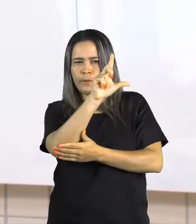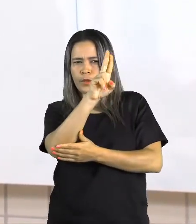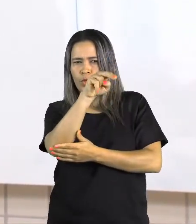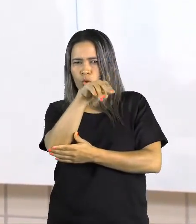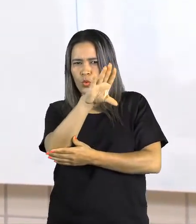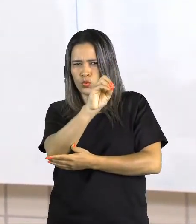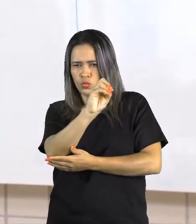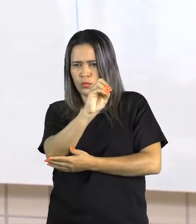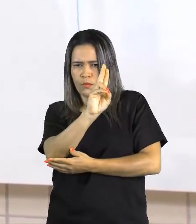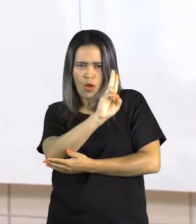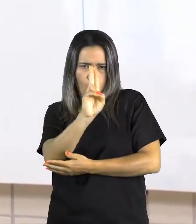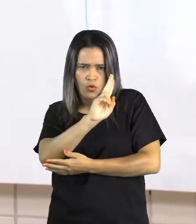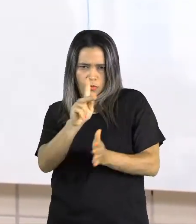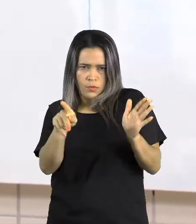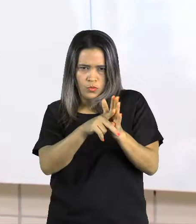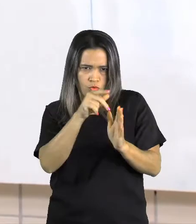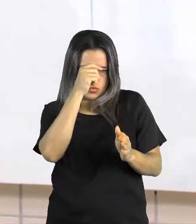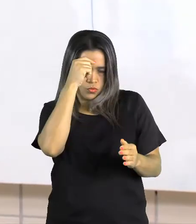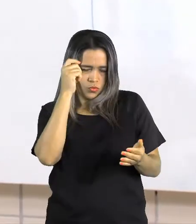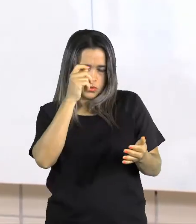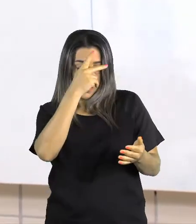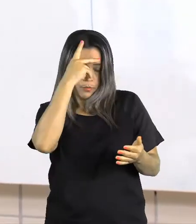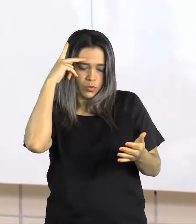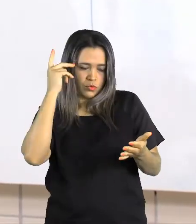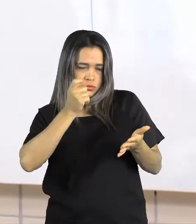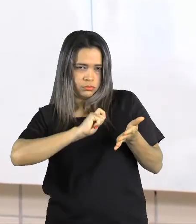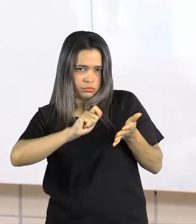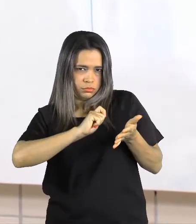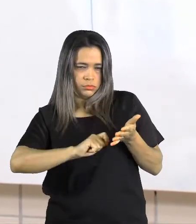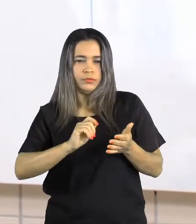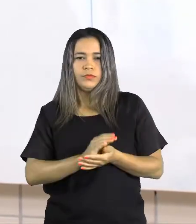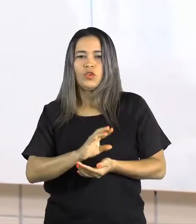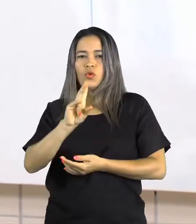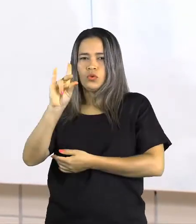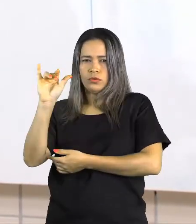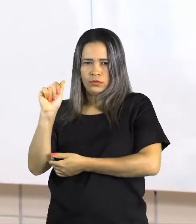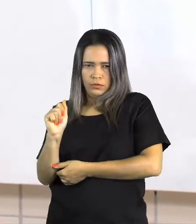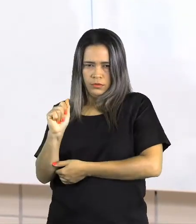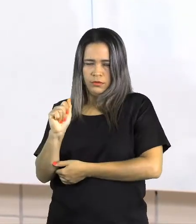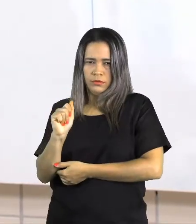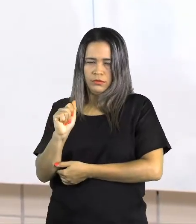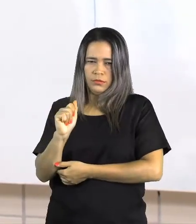mas é o nome de quem fez, certo? A data